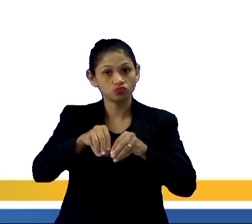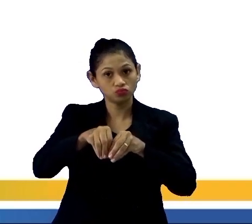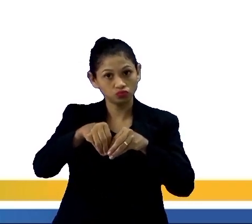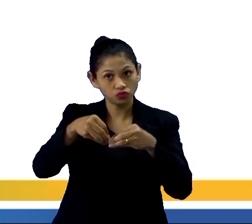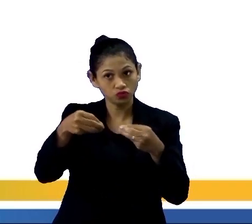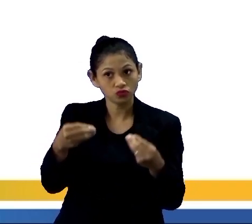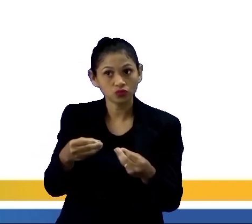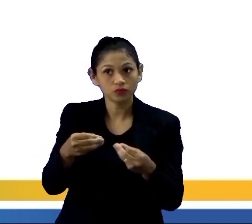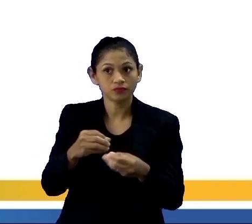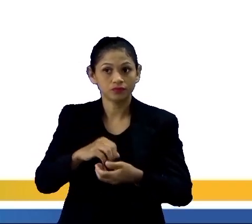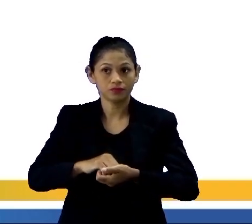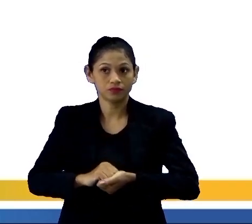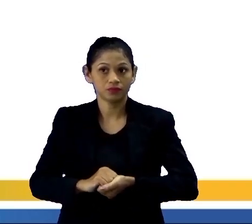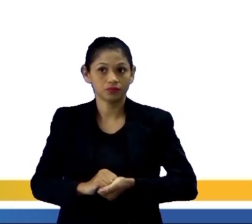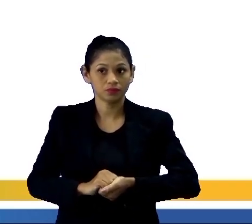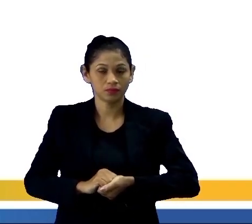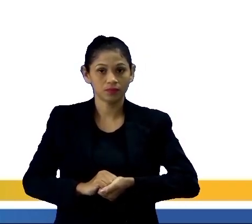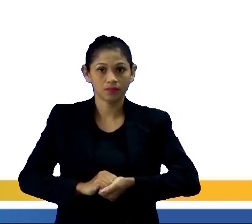5 bolos.